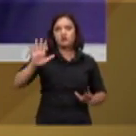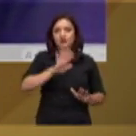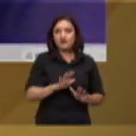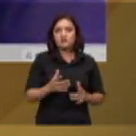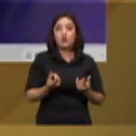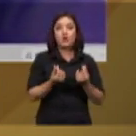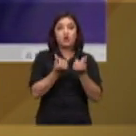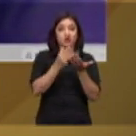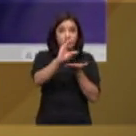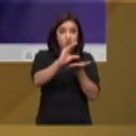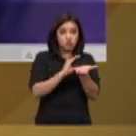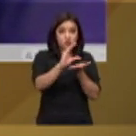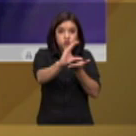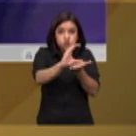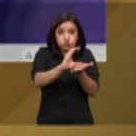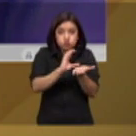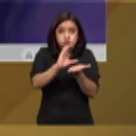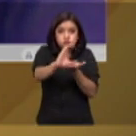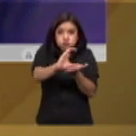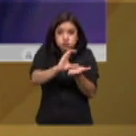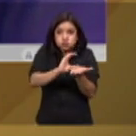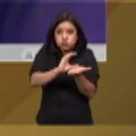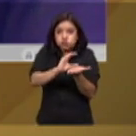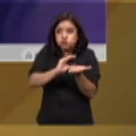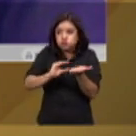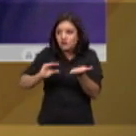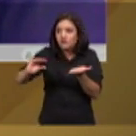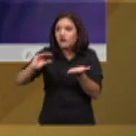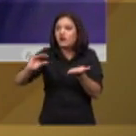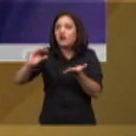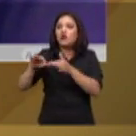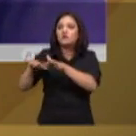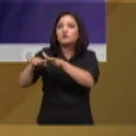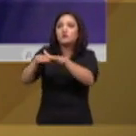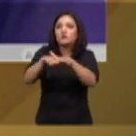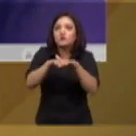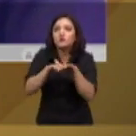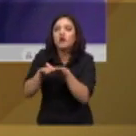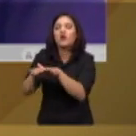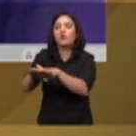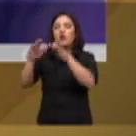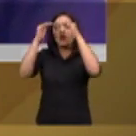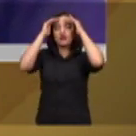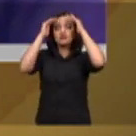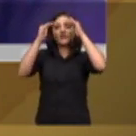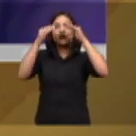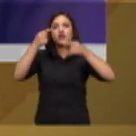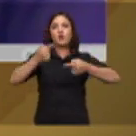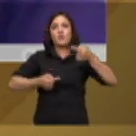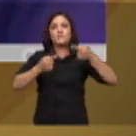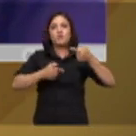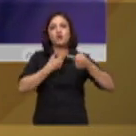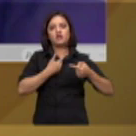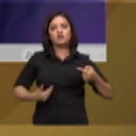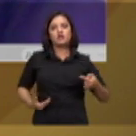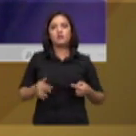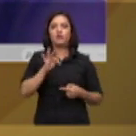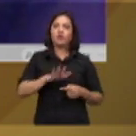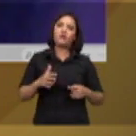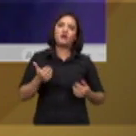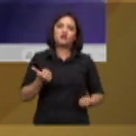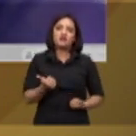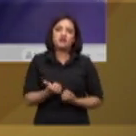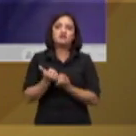que a distribuição seja a mais equitativa dentro das políticas públicas federais de